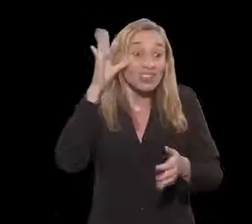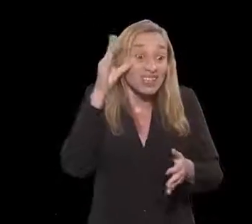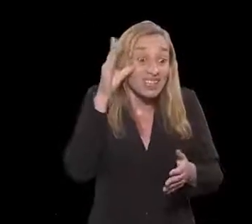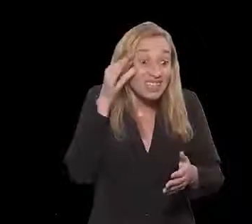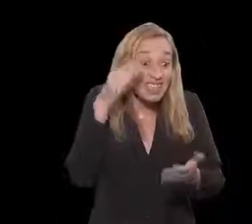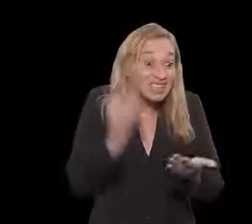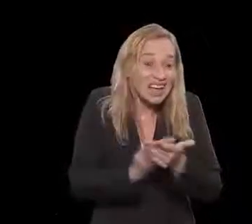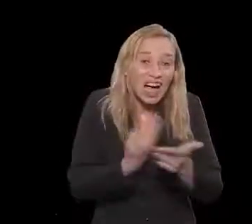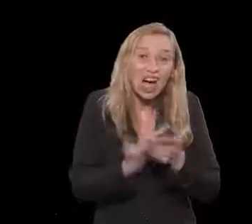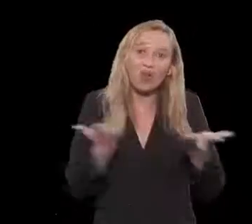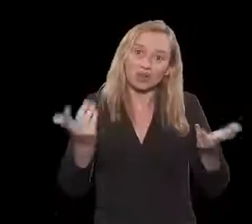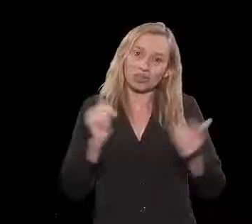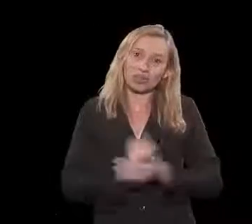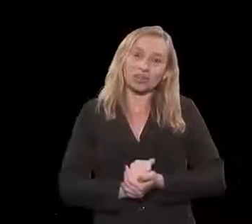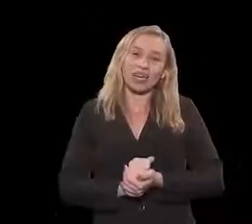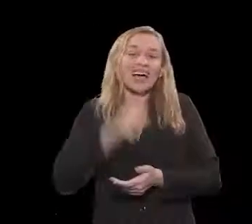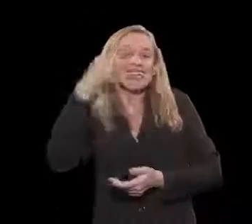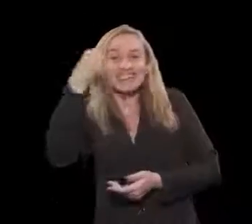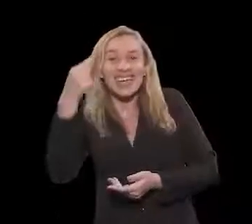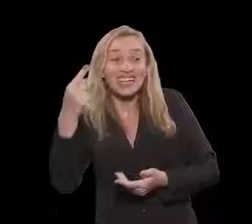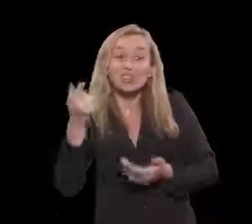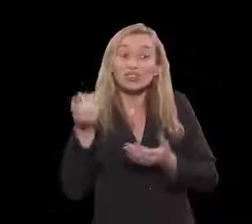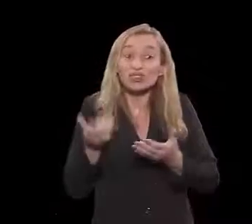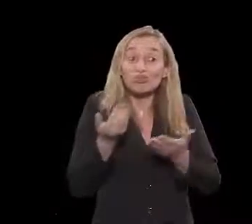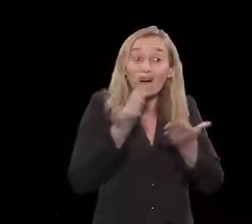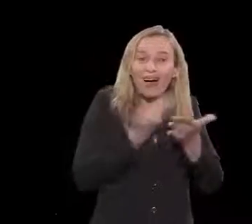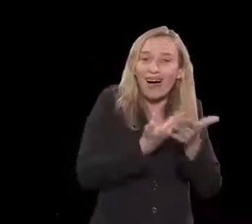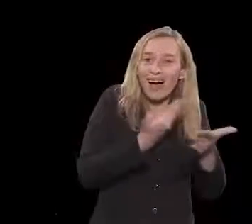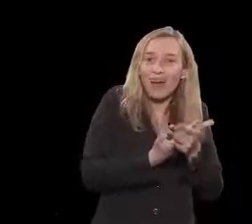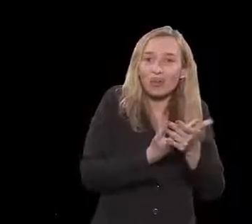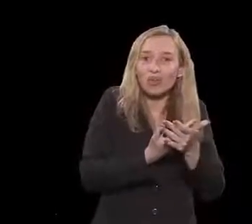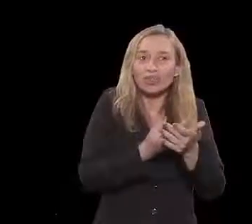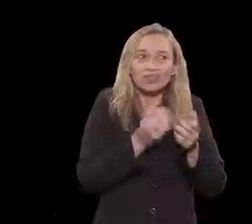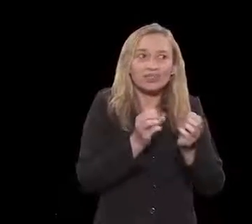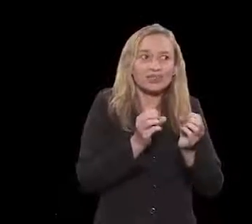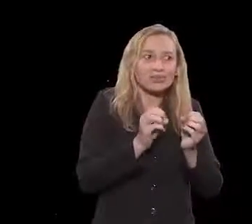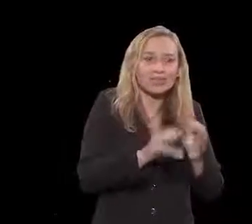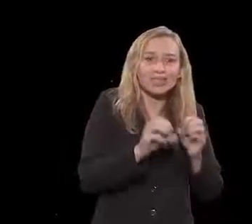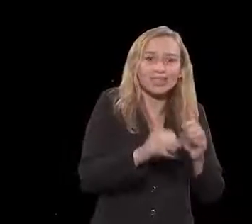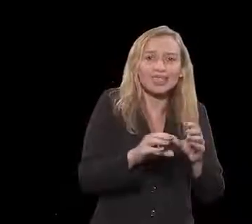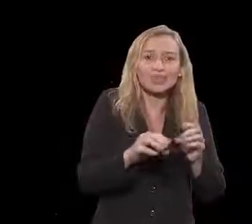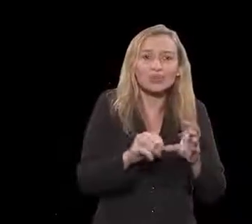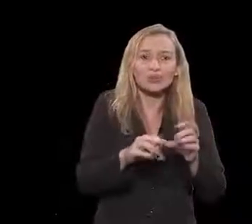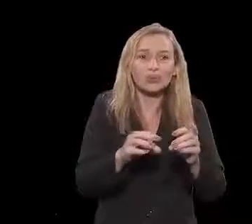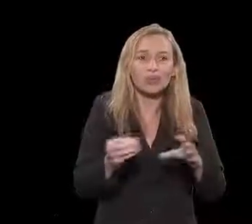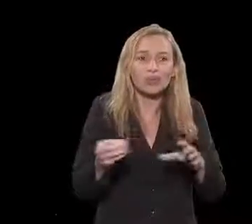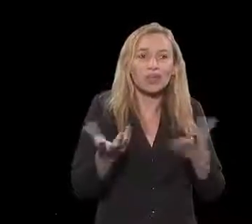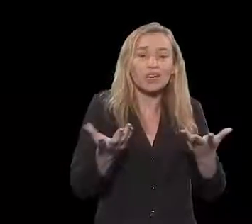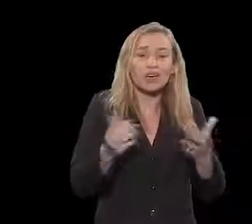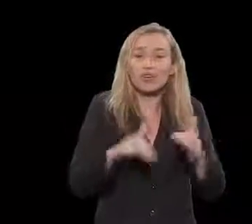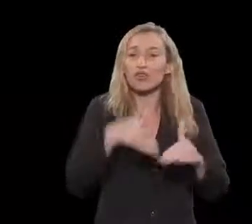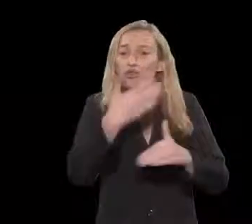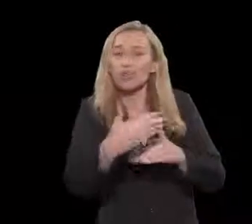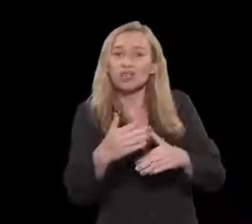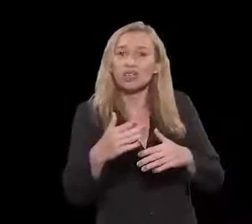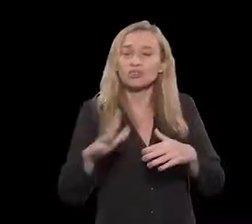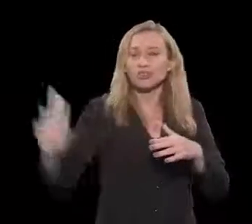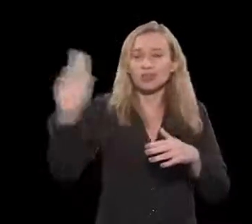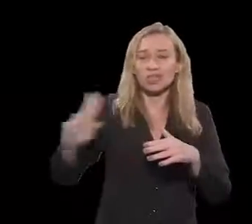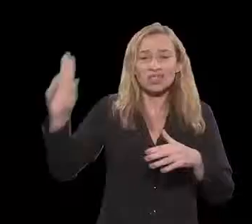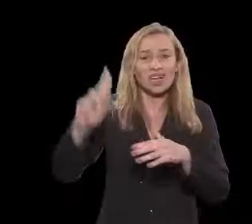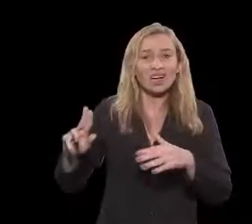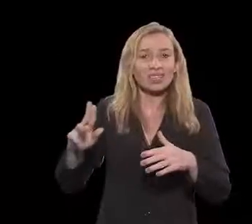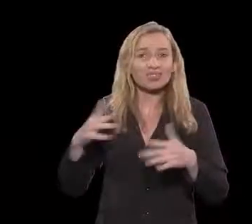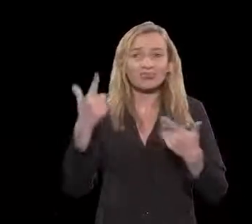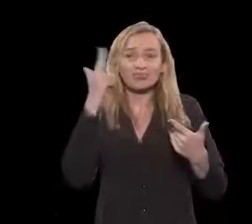mesmo. Né? Inclusive, a ideia de uma aula, do nome aula pública, desse conceito, entrou pós esse